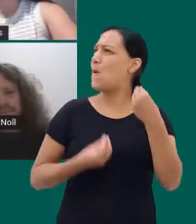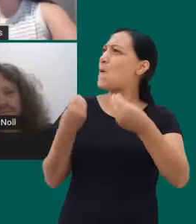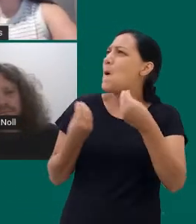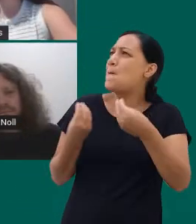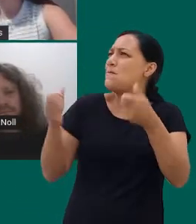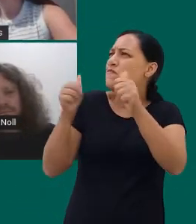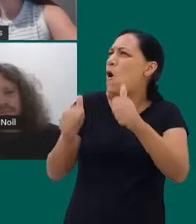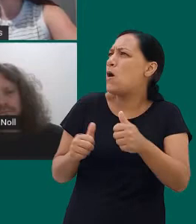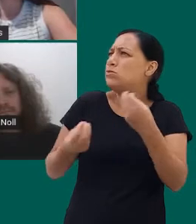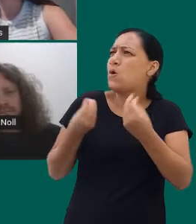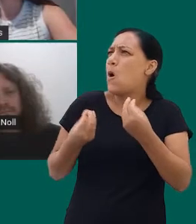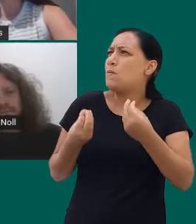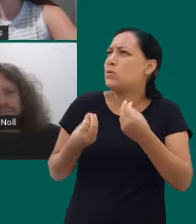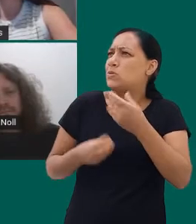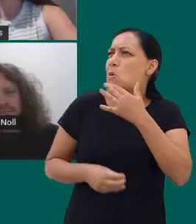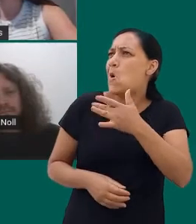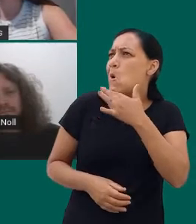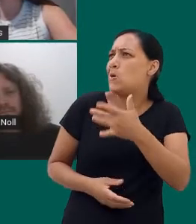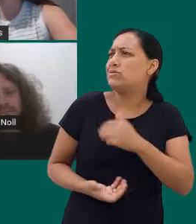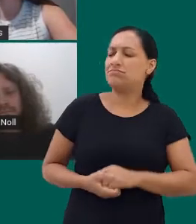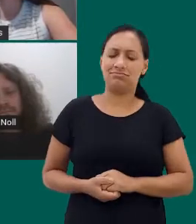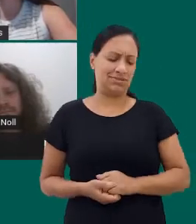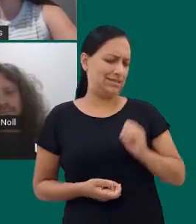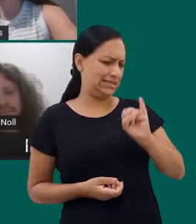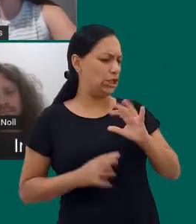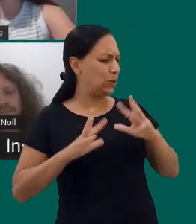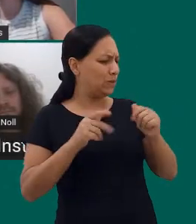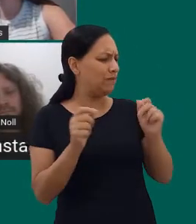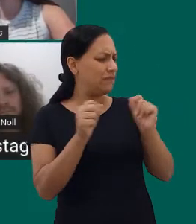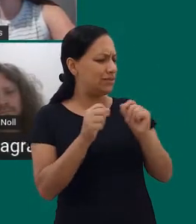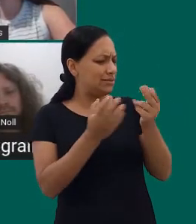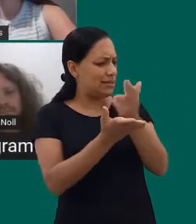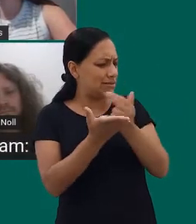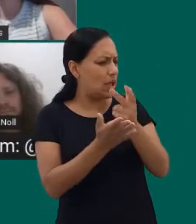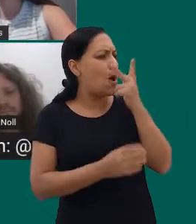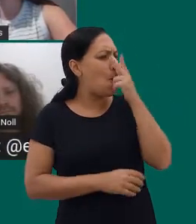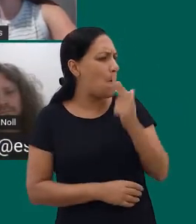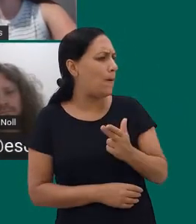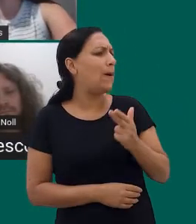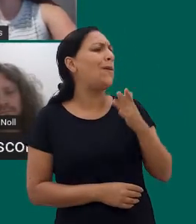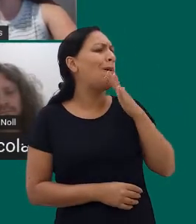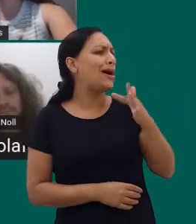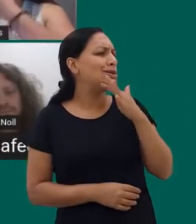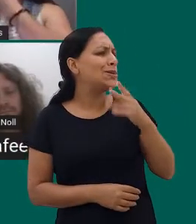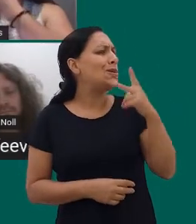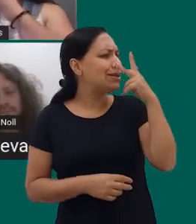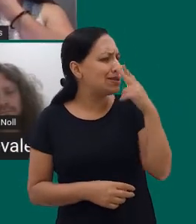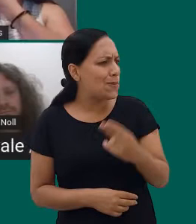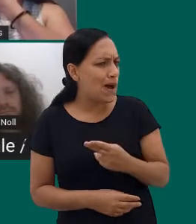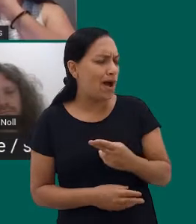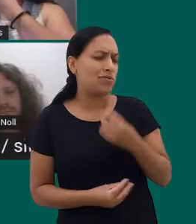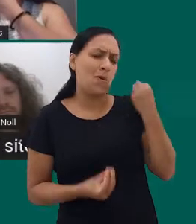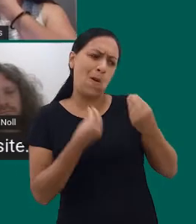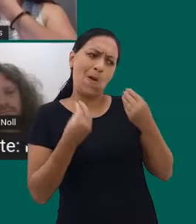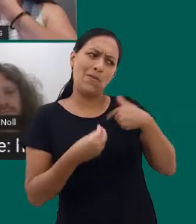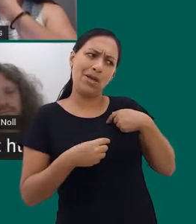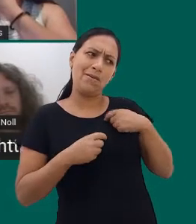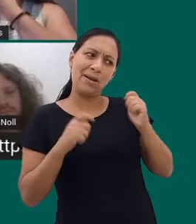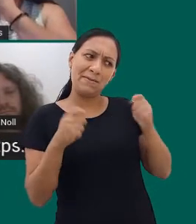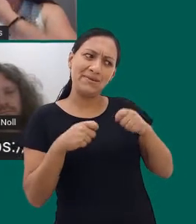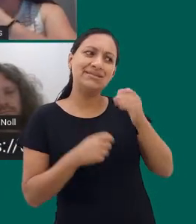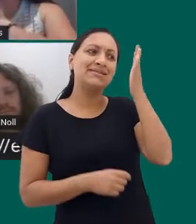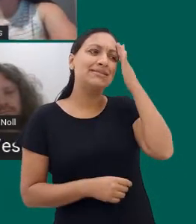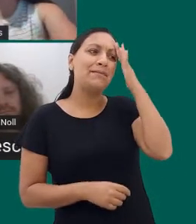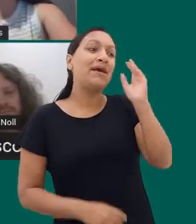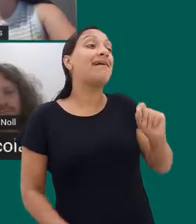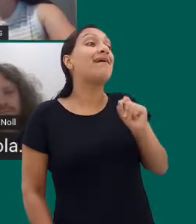o menino. Se todos fizerem o mesmo desenho e usarem as mesmas cores, como eu posso saber